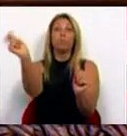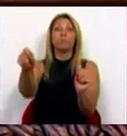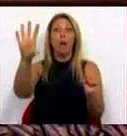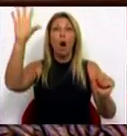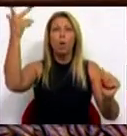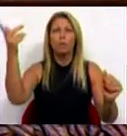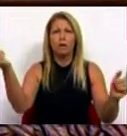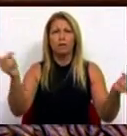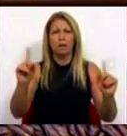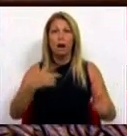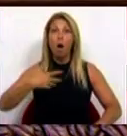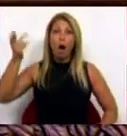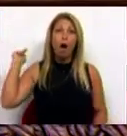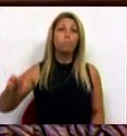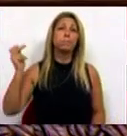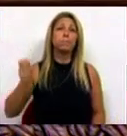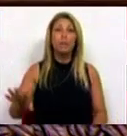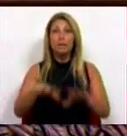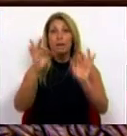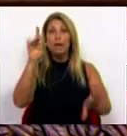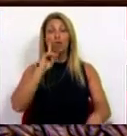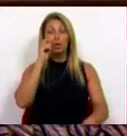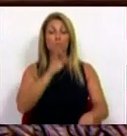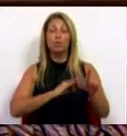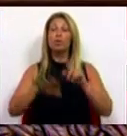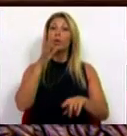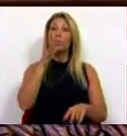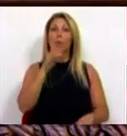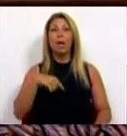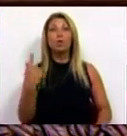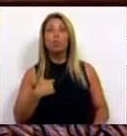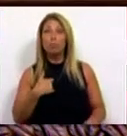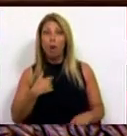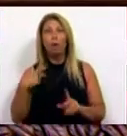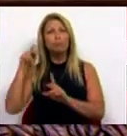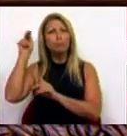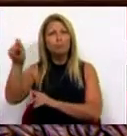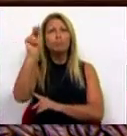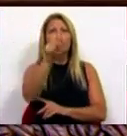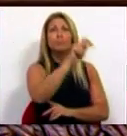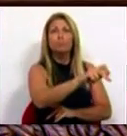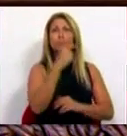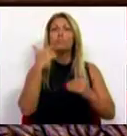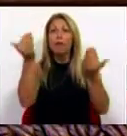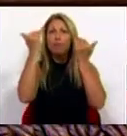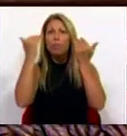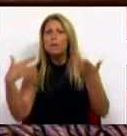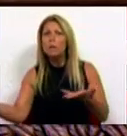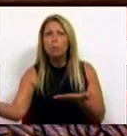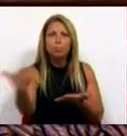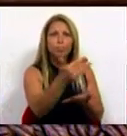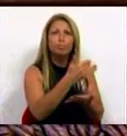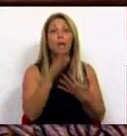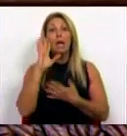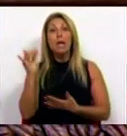anos. E como os senhoras e senhores deputados, andamos a informar-nos e no terreno, e a procurar